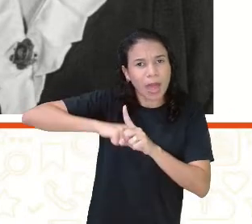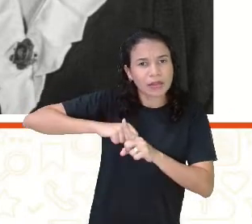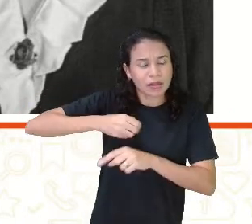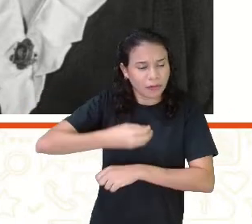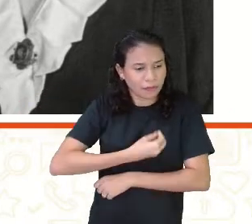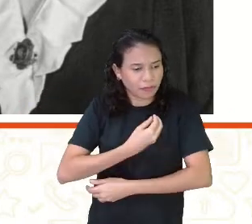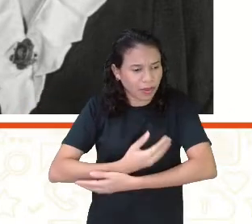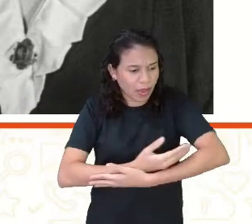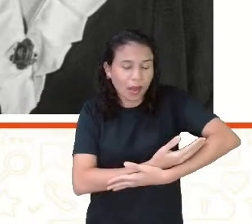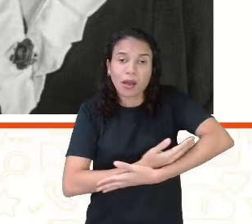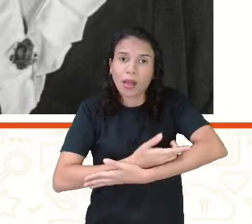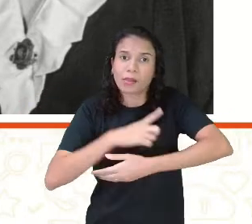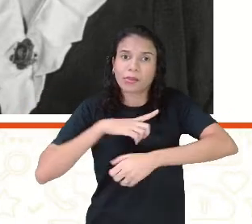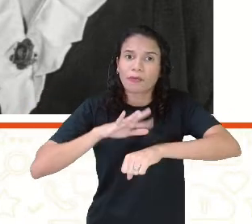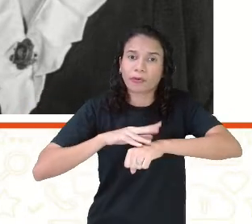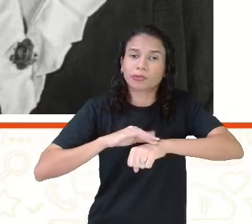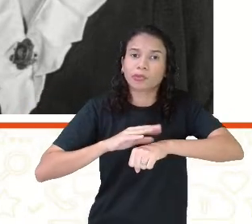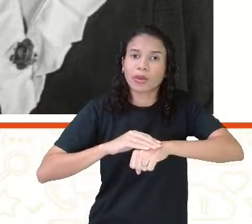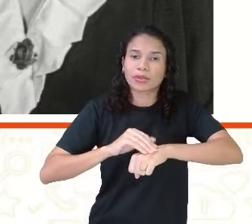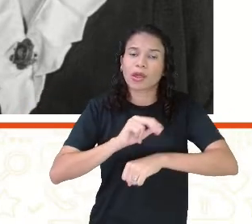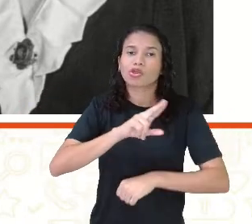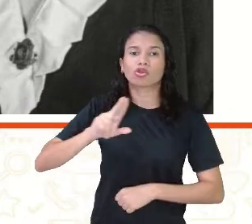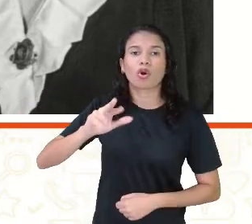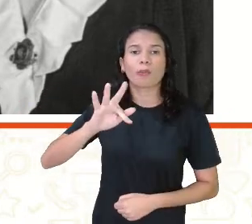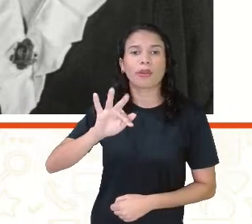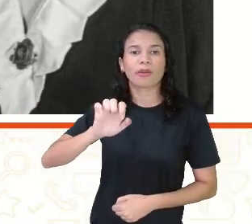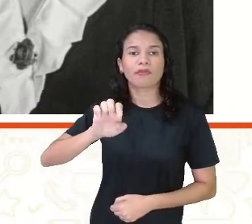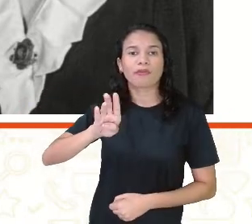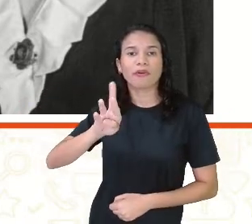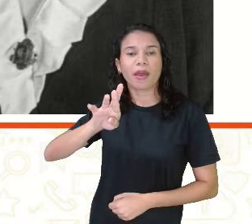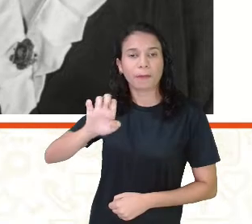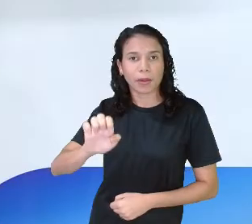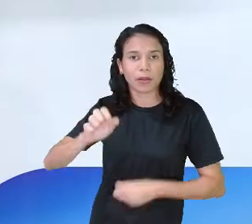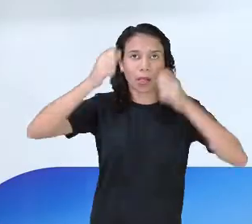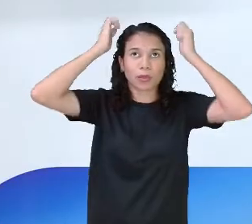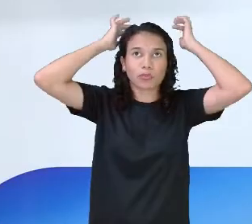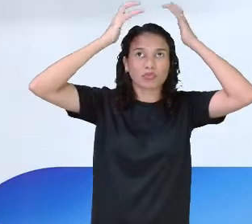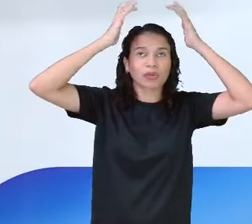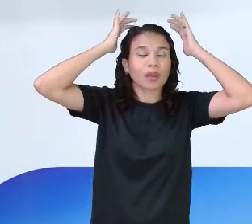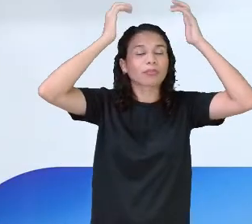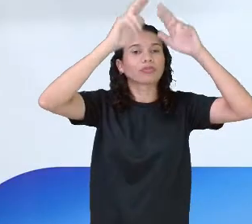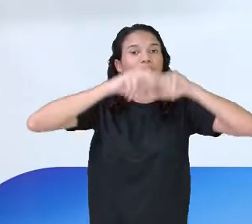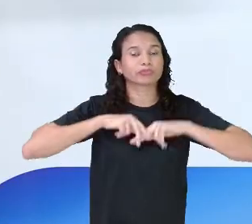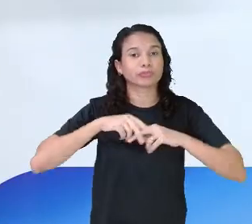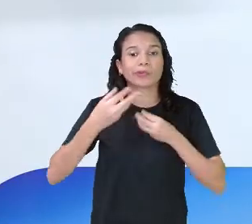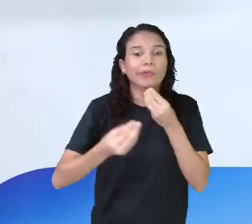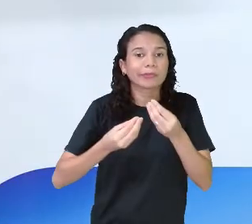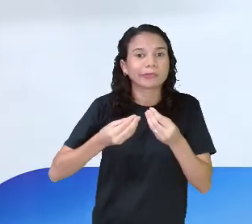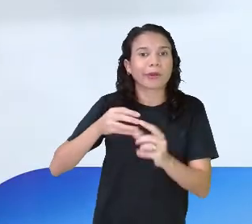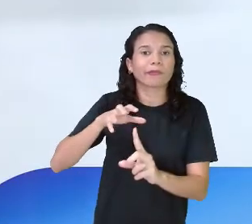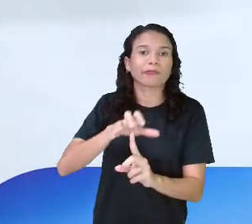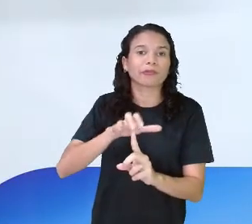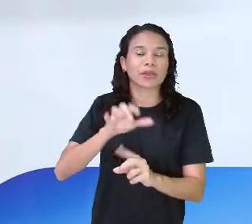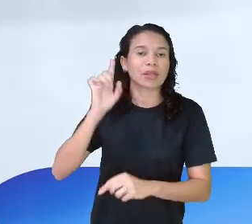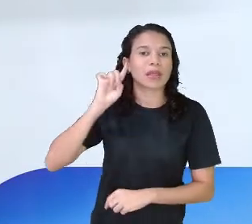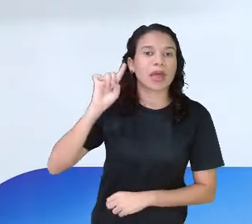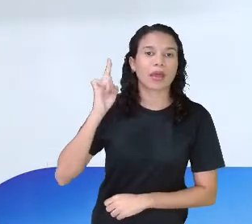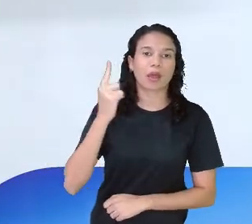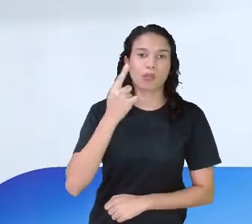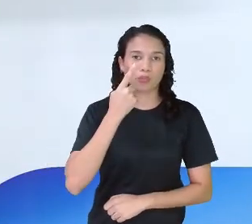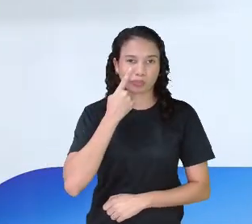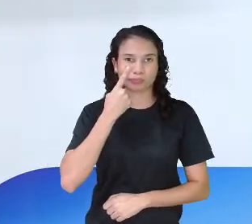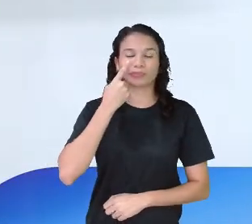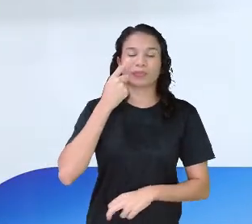diagnosticada como uma febre cerebral. Então, em decorrência desse adoecimento, ela ficou cega e surda. E aí a